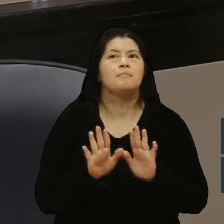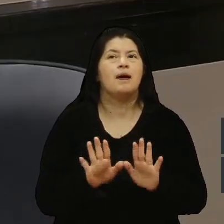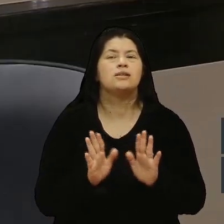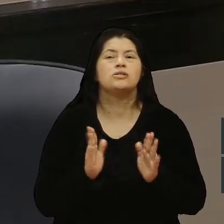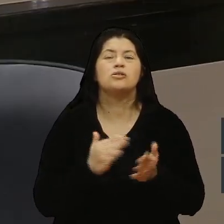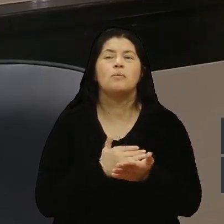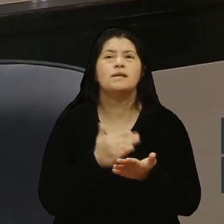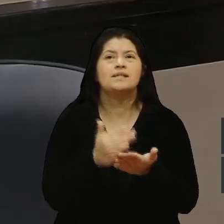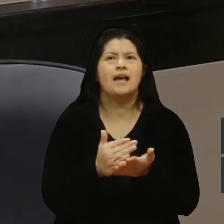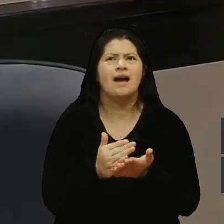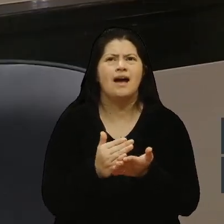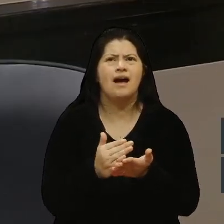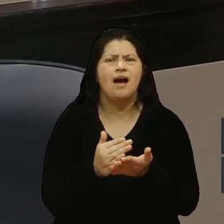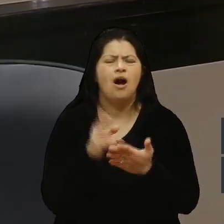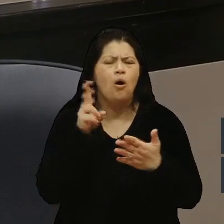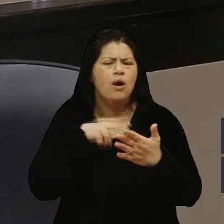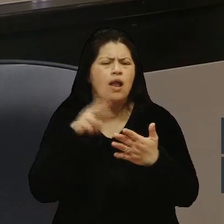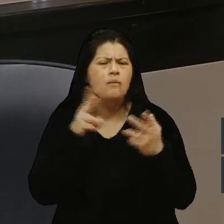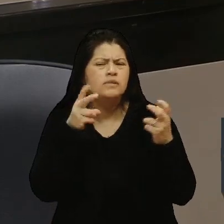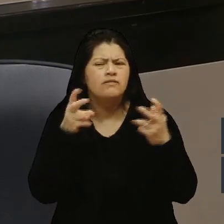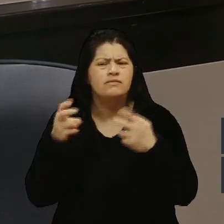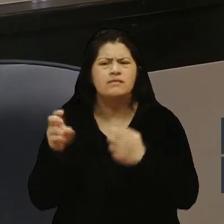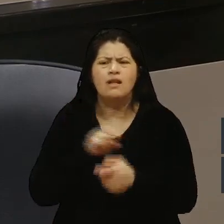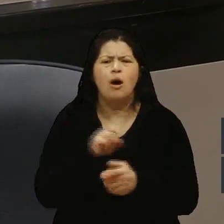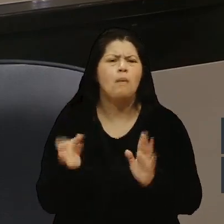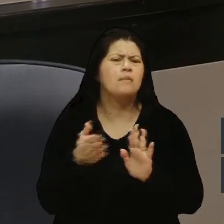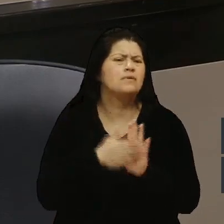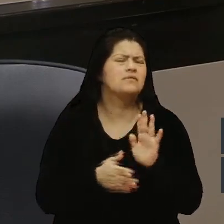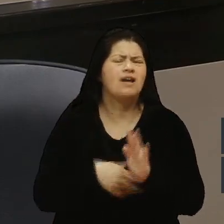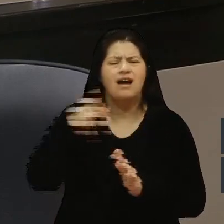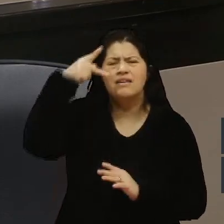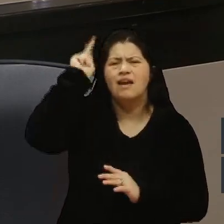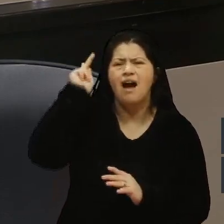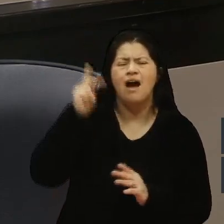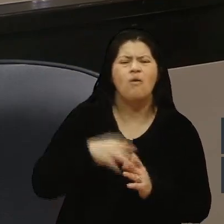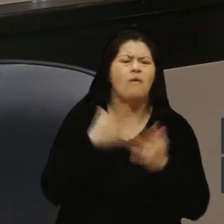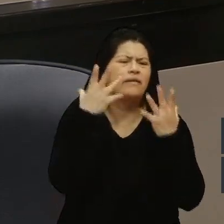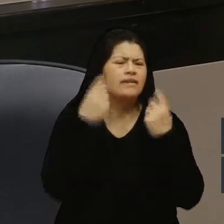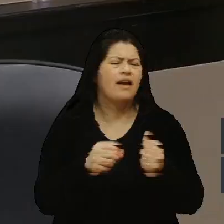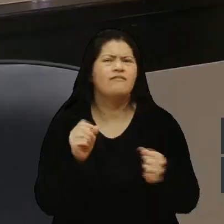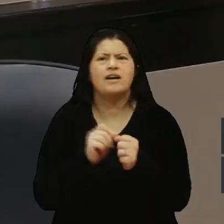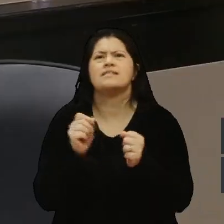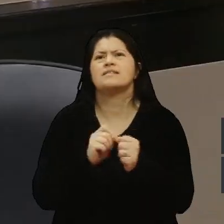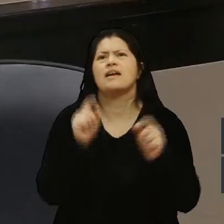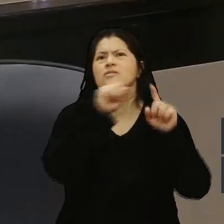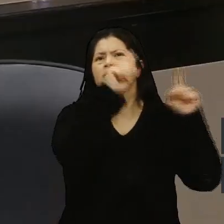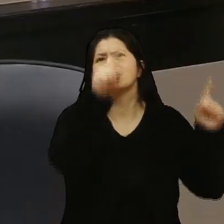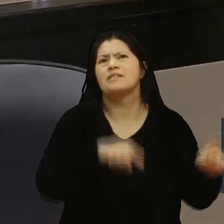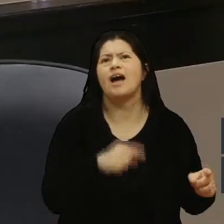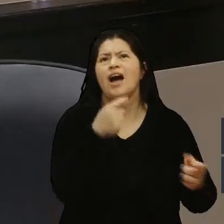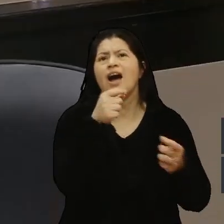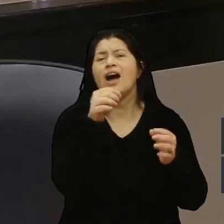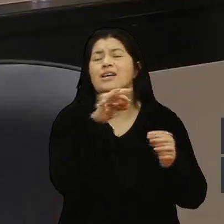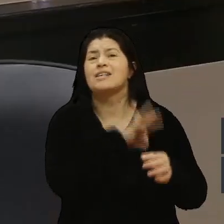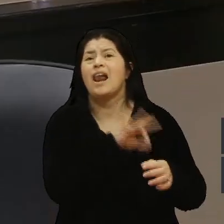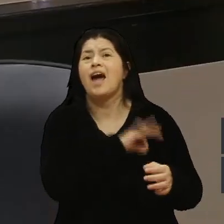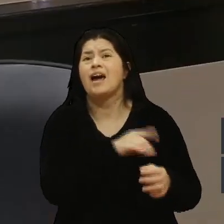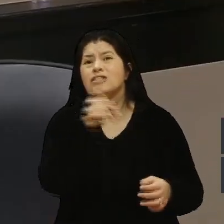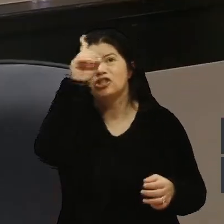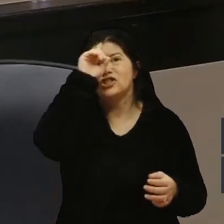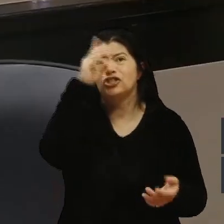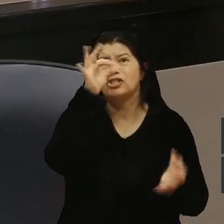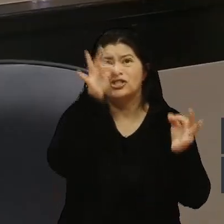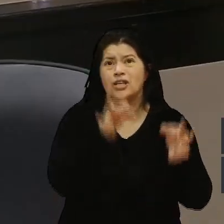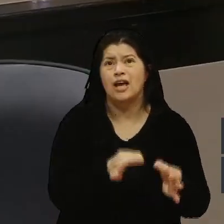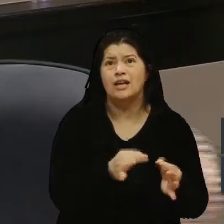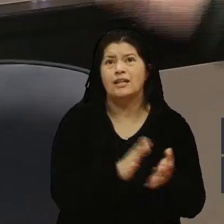a se debruçar mais nisso aqui, eles vão ver que não é o projeto do Iago, não é o Iago que quer os servidores recebendo em dia, não é o Iago, não é o Iago